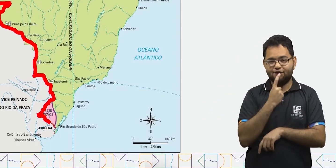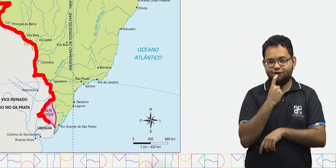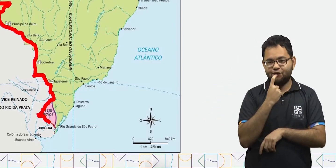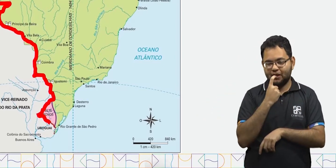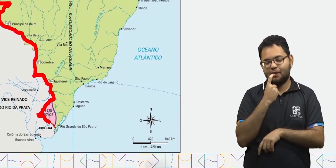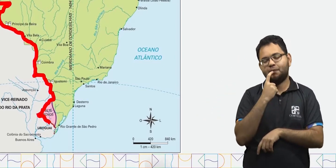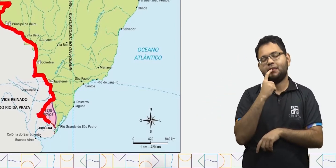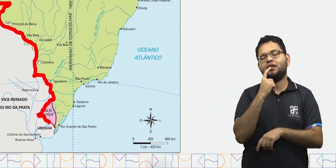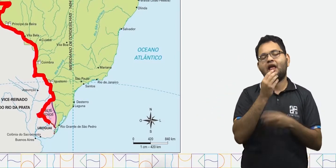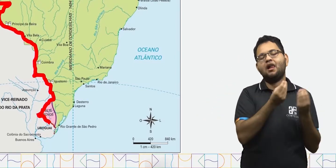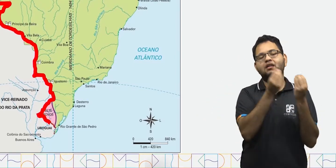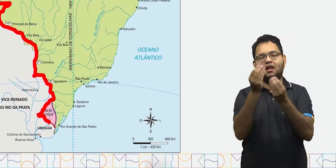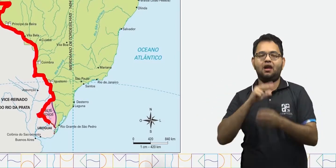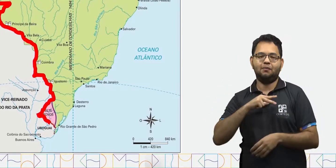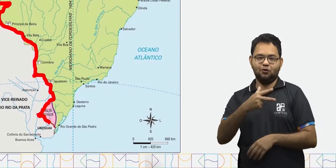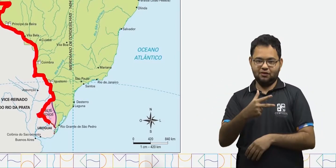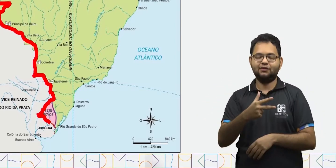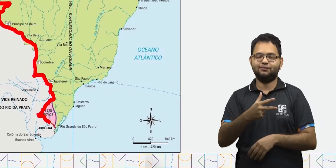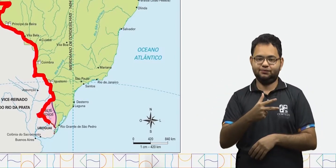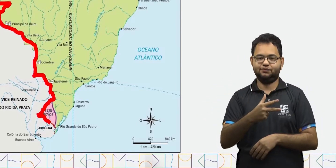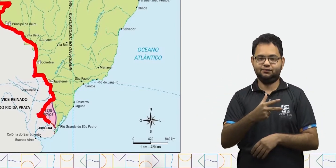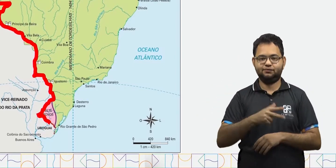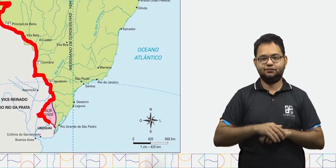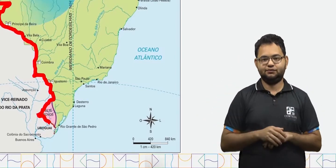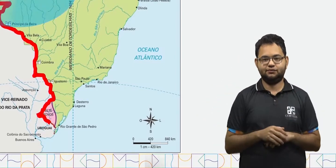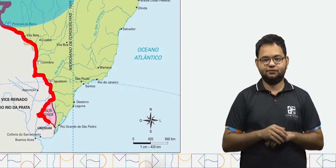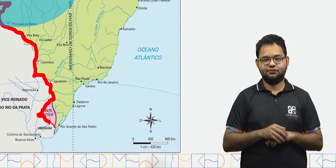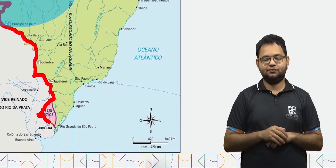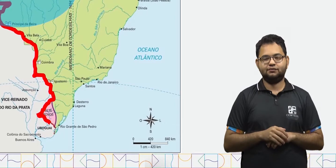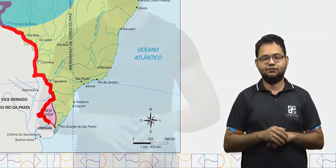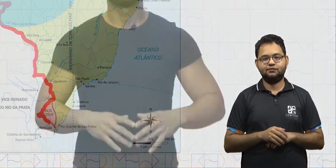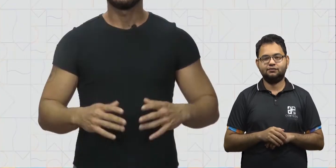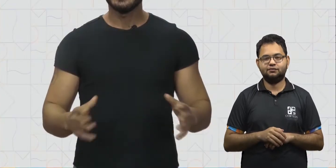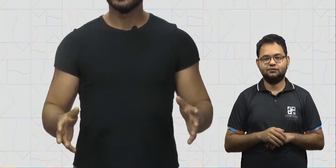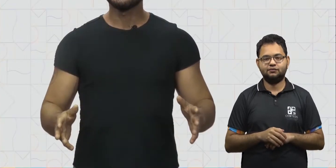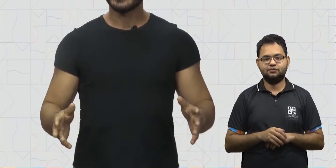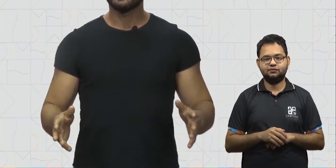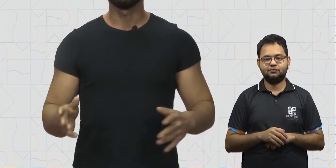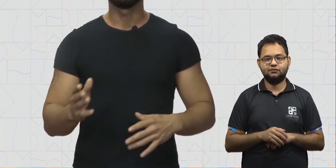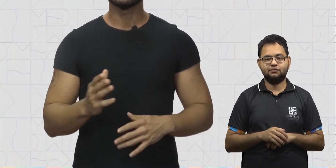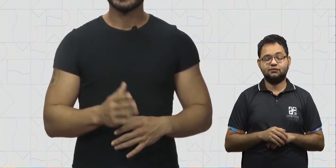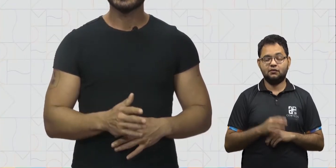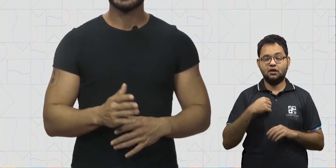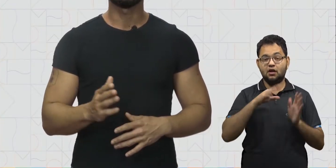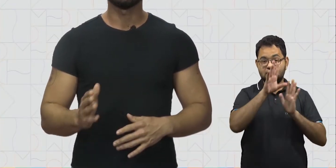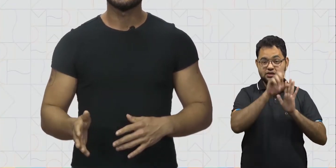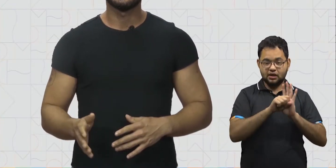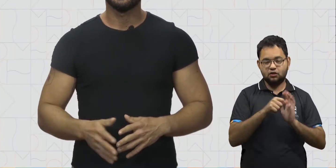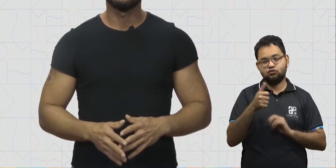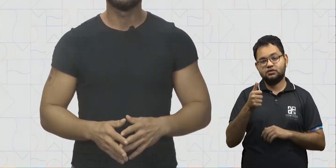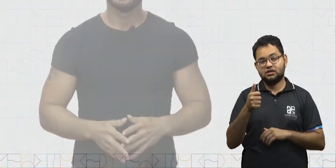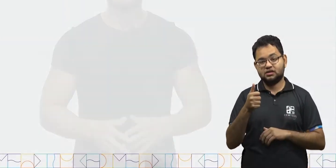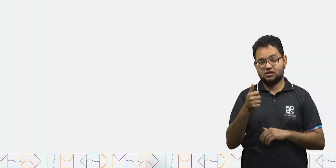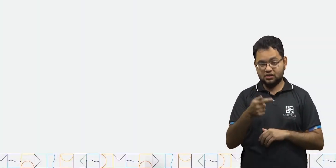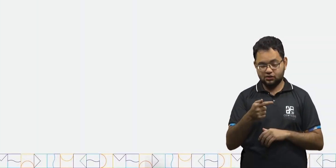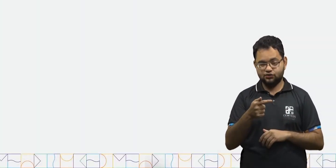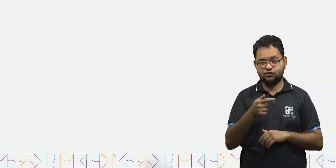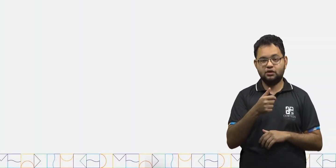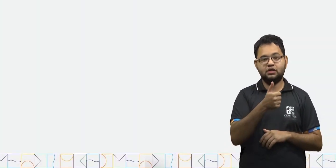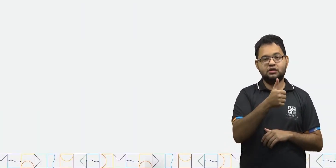parte do território, incluindo a Amazônia. Entre os séculos 17 e 19,